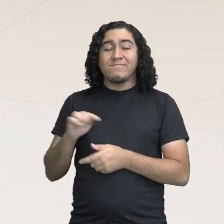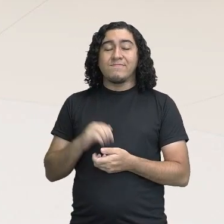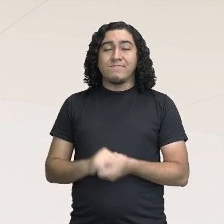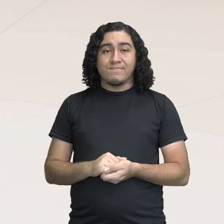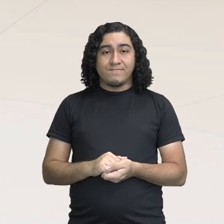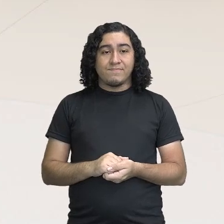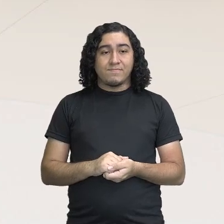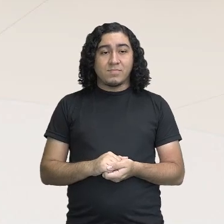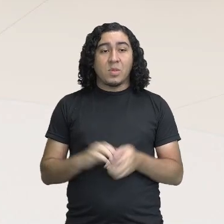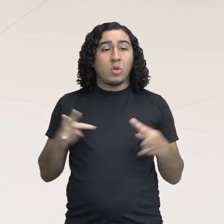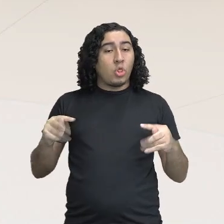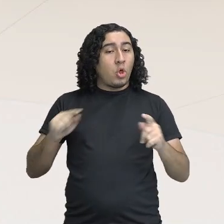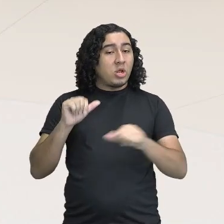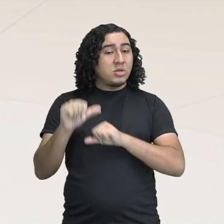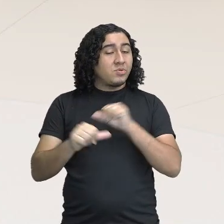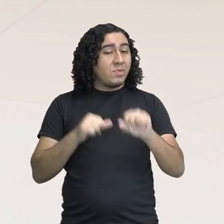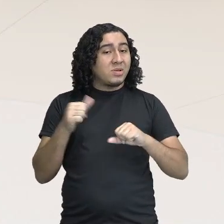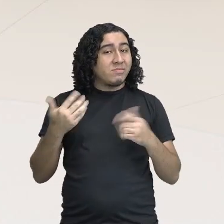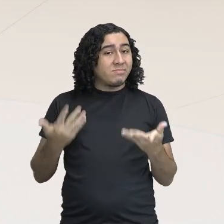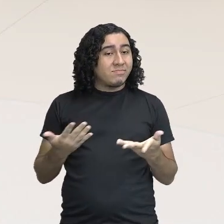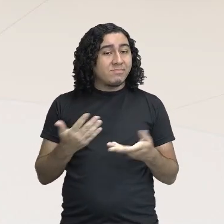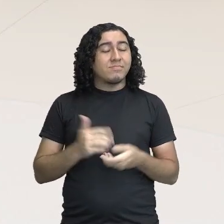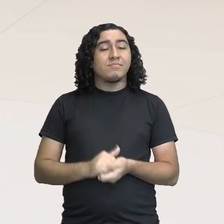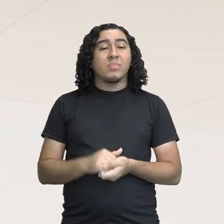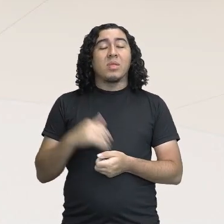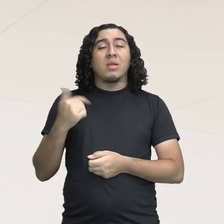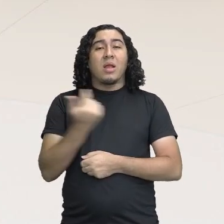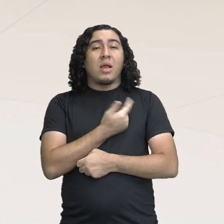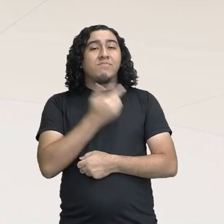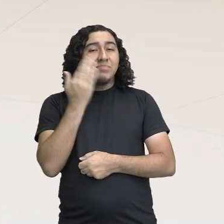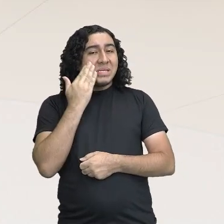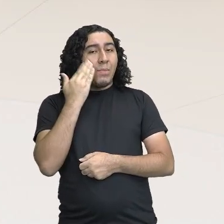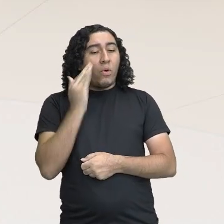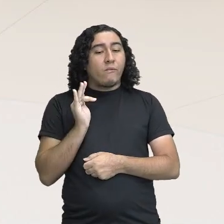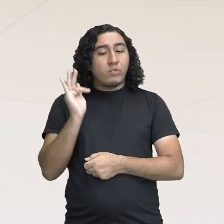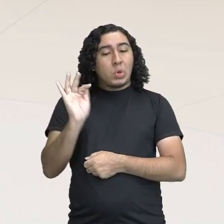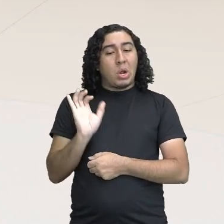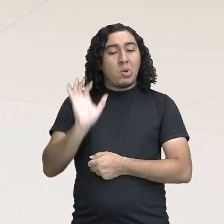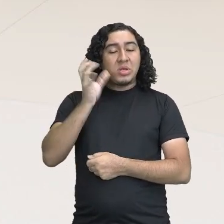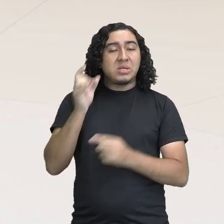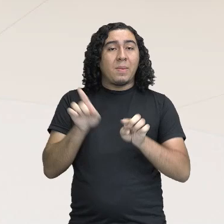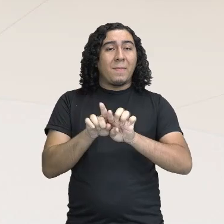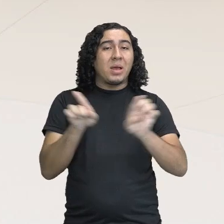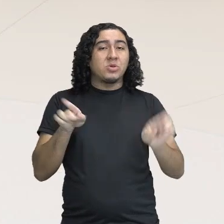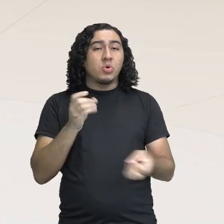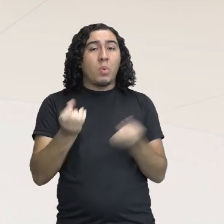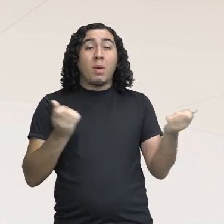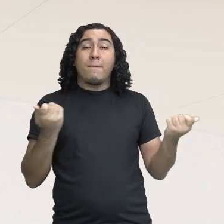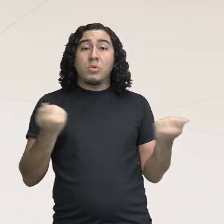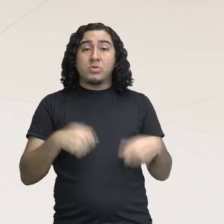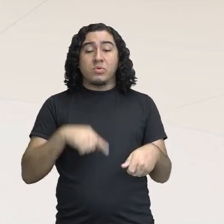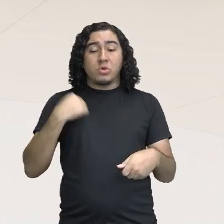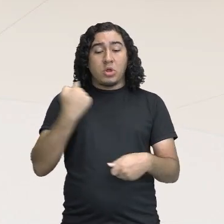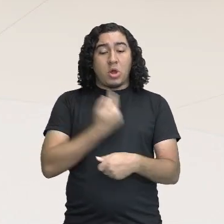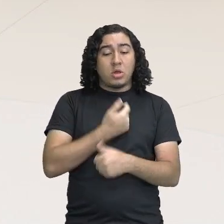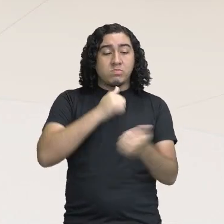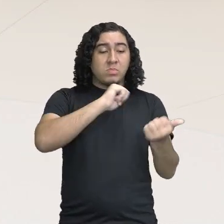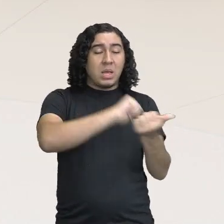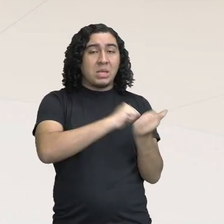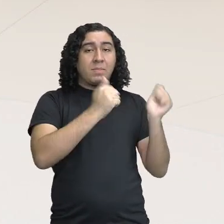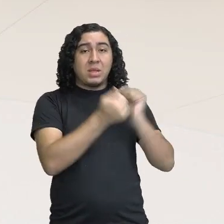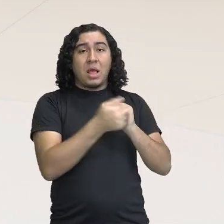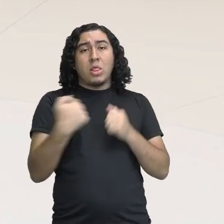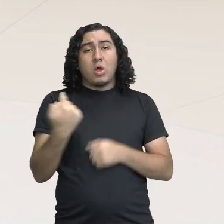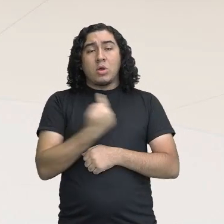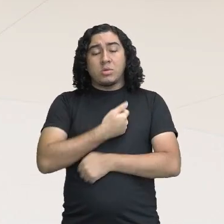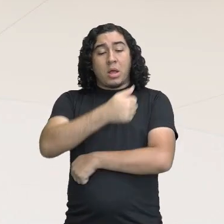essas mudanças? Sabemos que isso irá acontecer, mas quais são as adaptações, o que nós, como